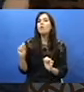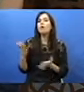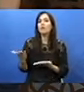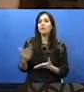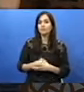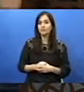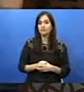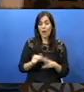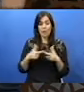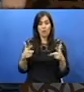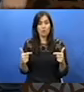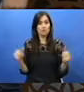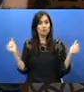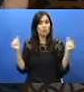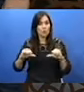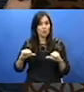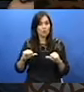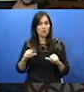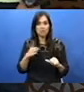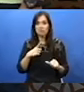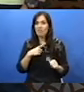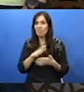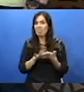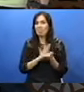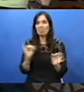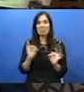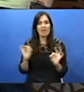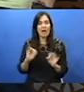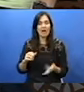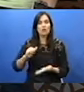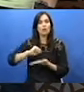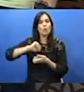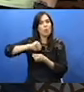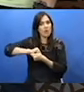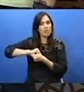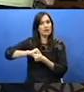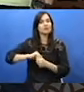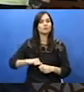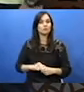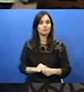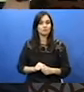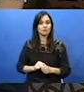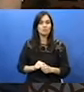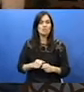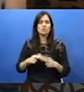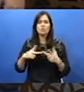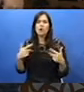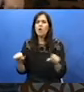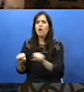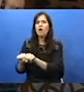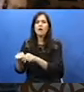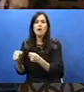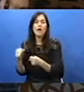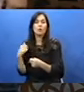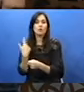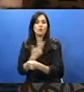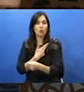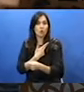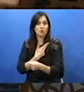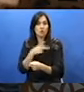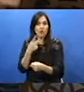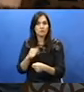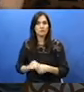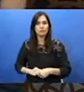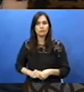ruim ou sem qualidade. Exemplo, quando algo quebra, utilizamos uma frase, por exemplo, podemos